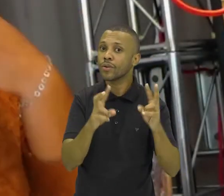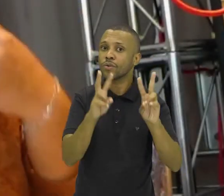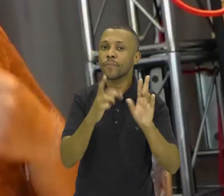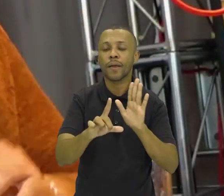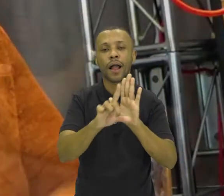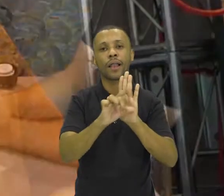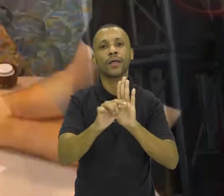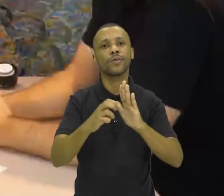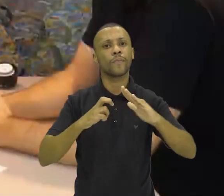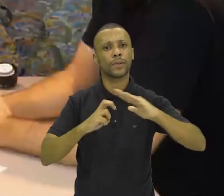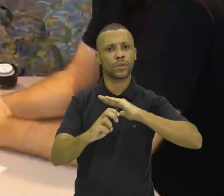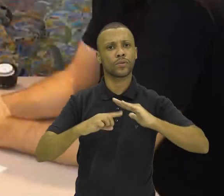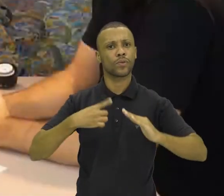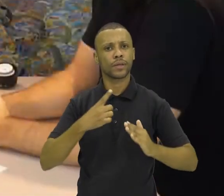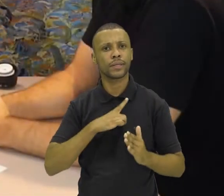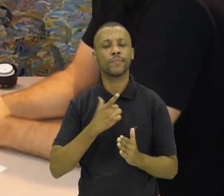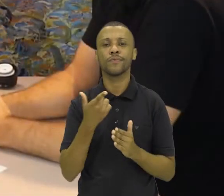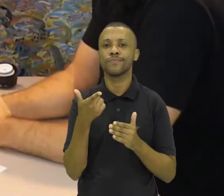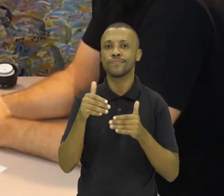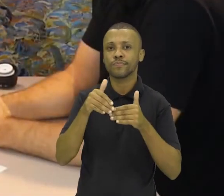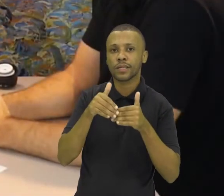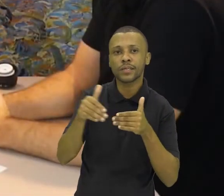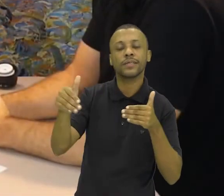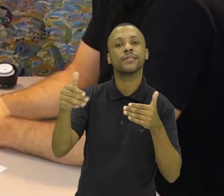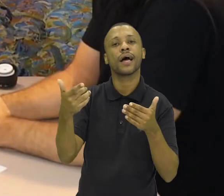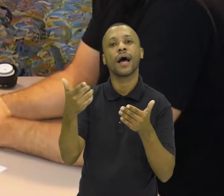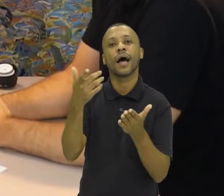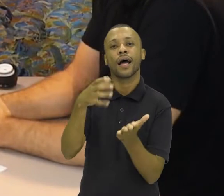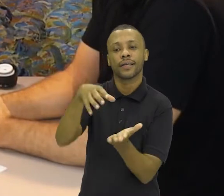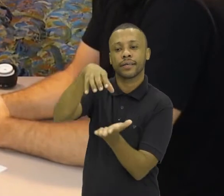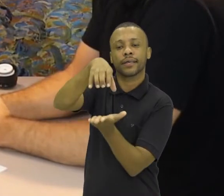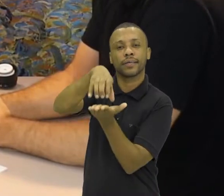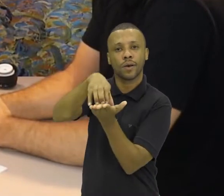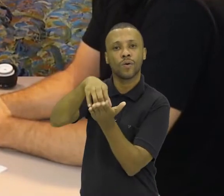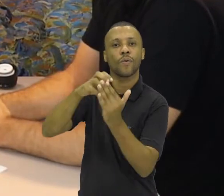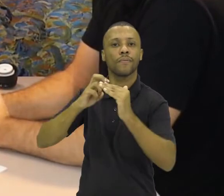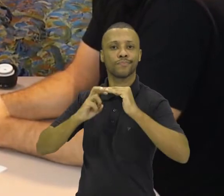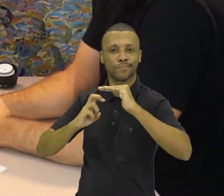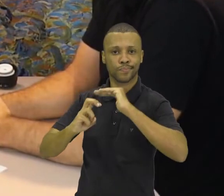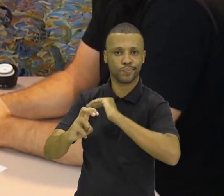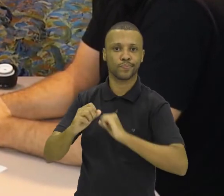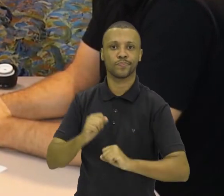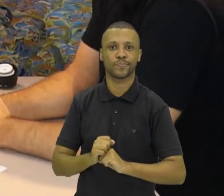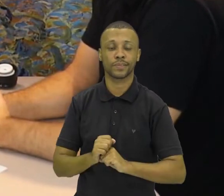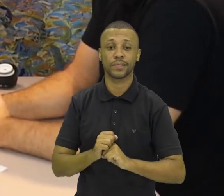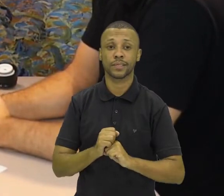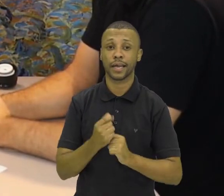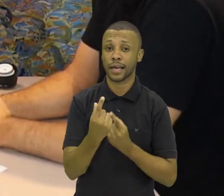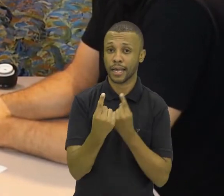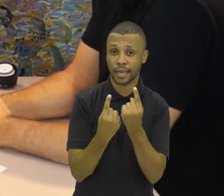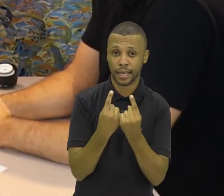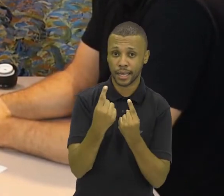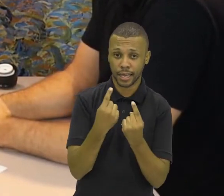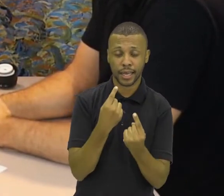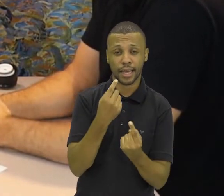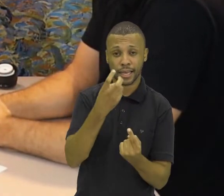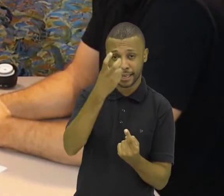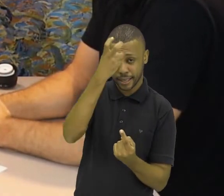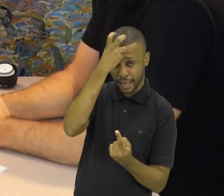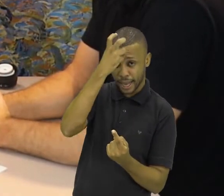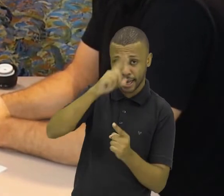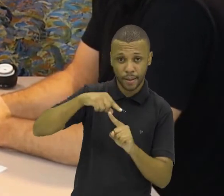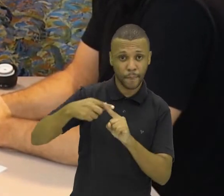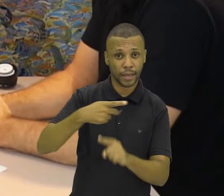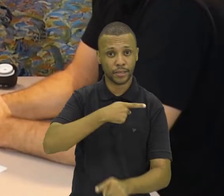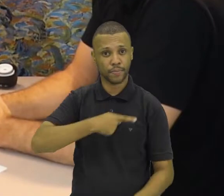aqui no Brasil, aqui nós estamos pertinho da estação Saara Presidente Vargas. Você não atravessa as 4 pistas